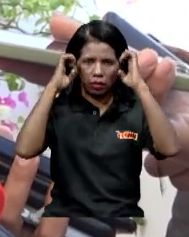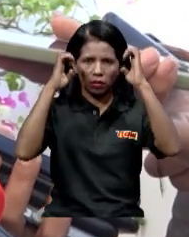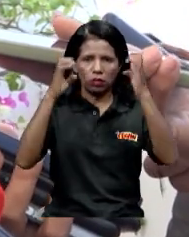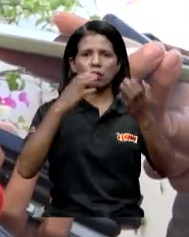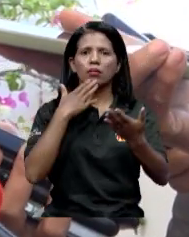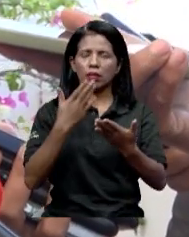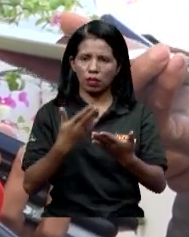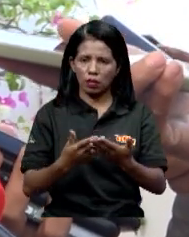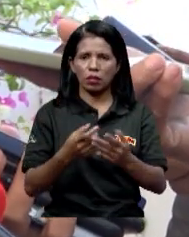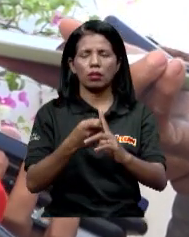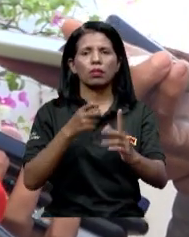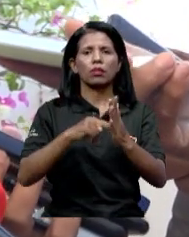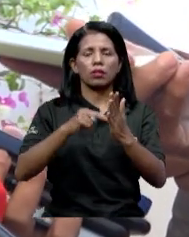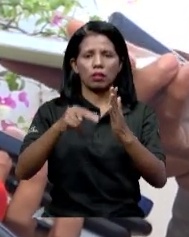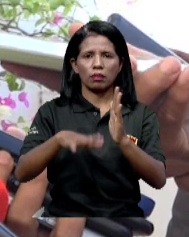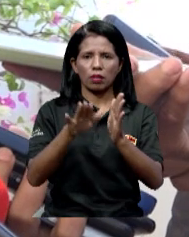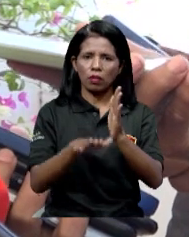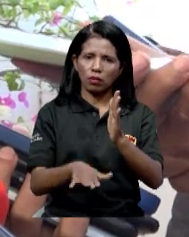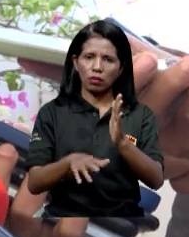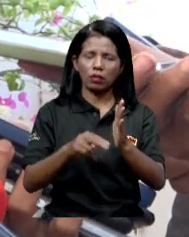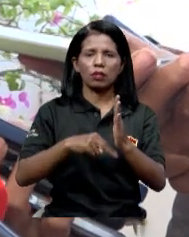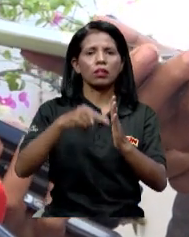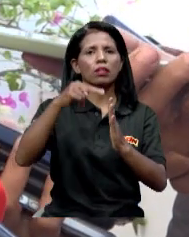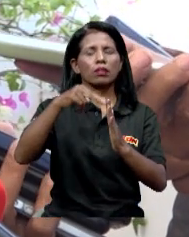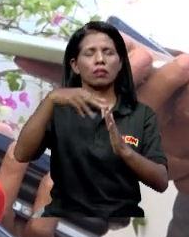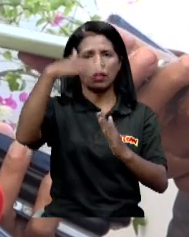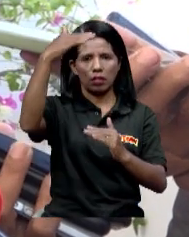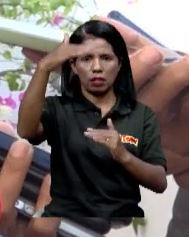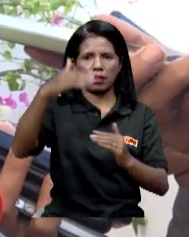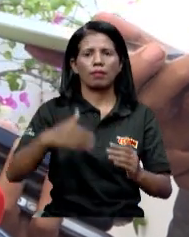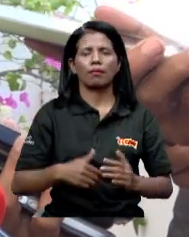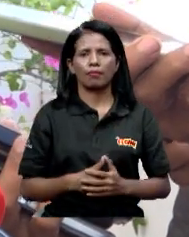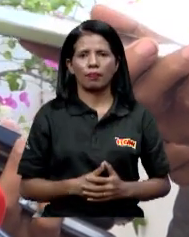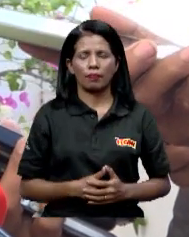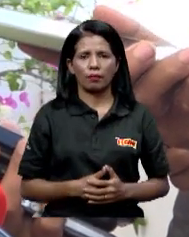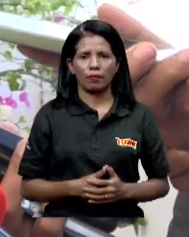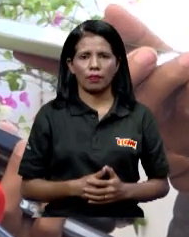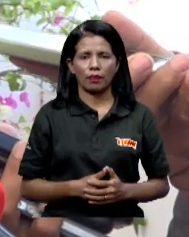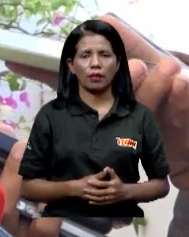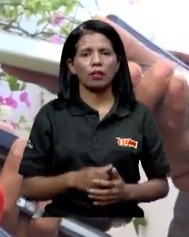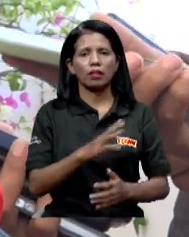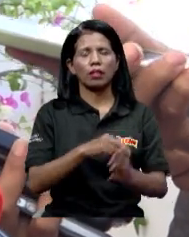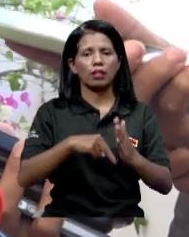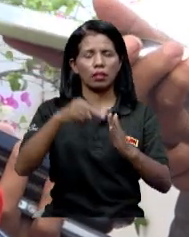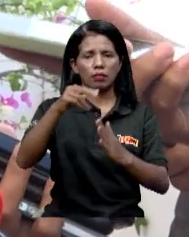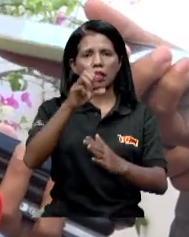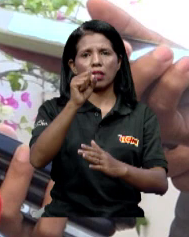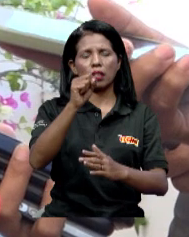qualidade, o se nível básico, to ia nível ensino superior, liu